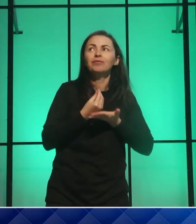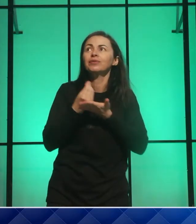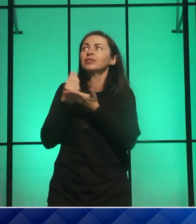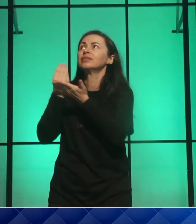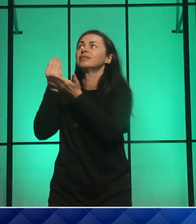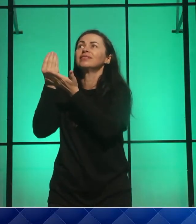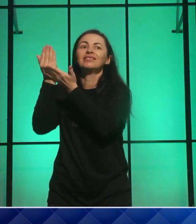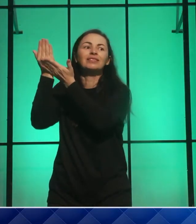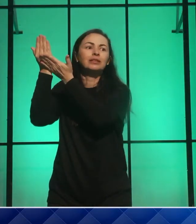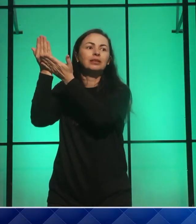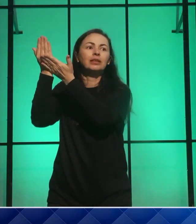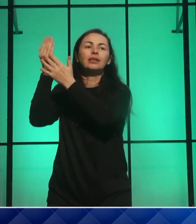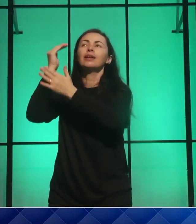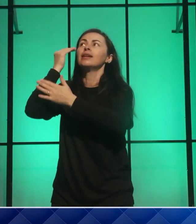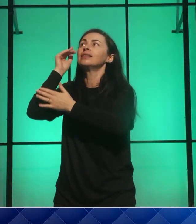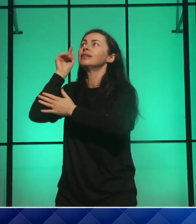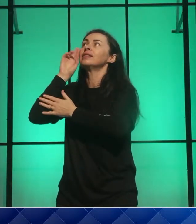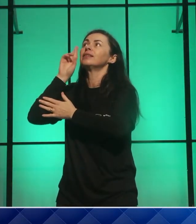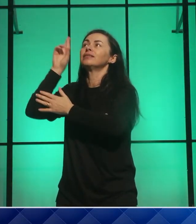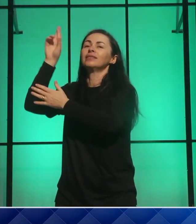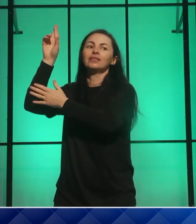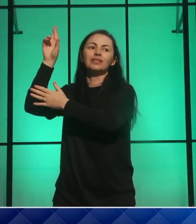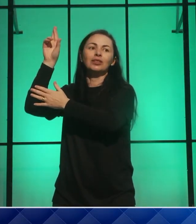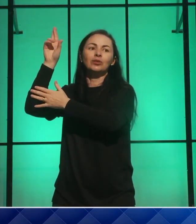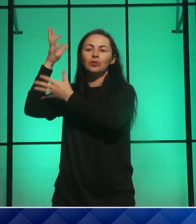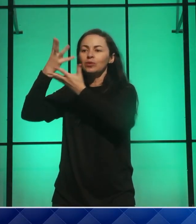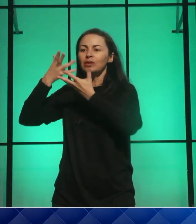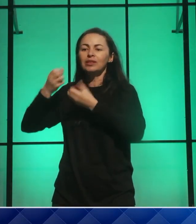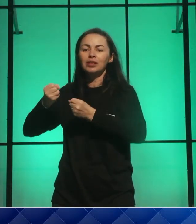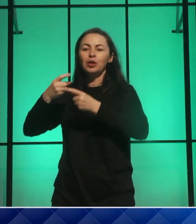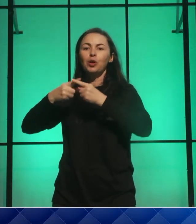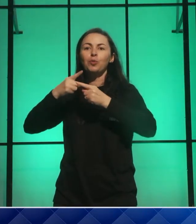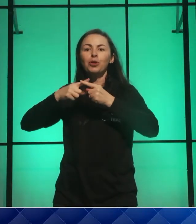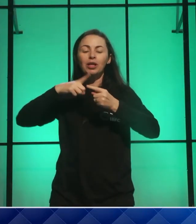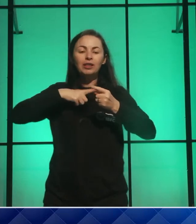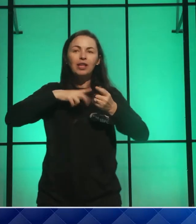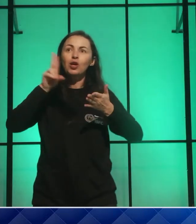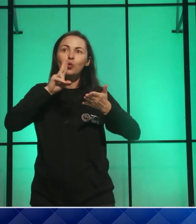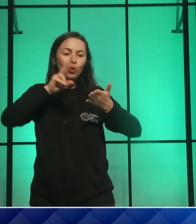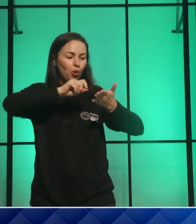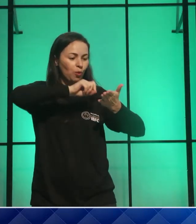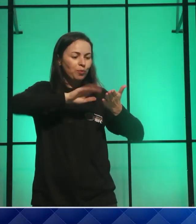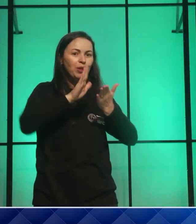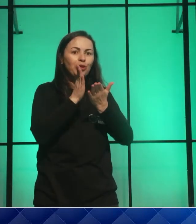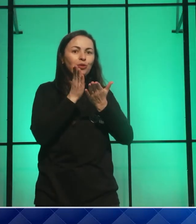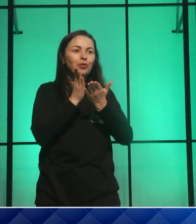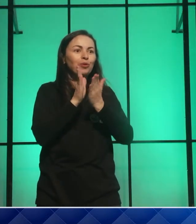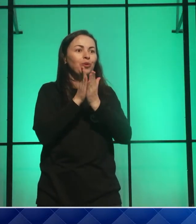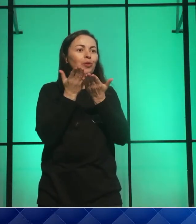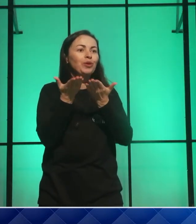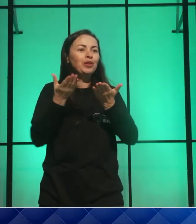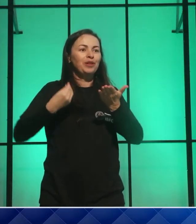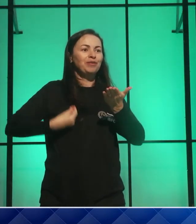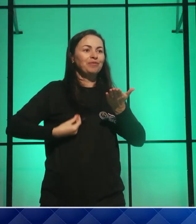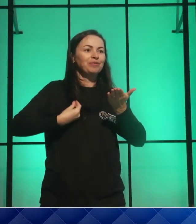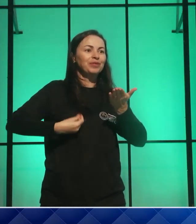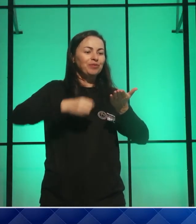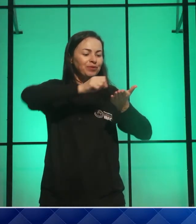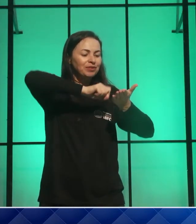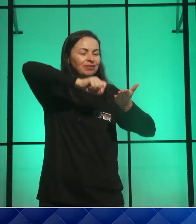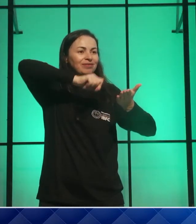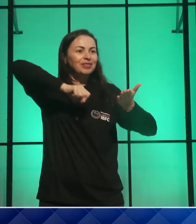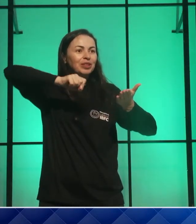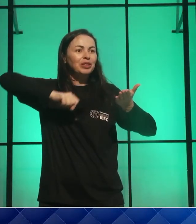e me reconhecer como Senhor, eu vou escrever o seu nome no livro da vida. E ninguém tira,